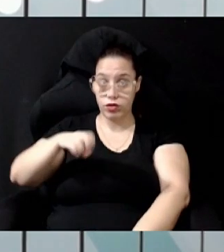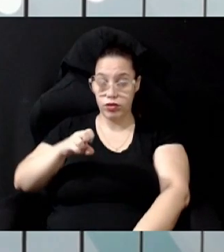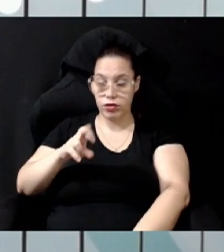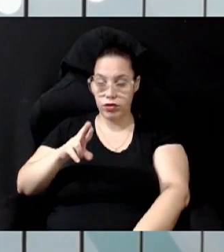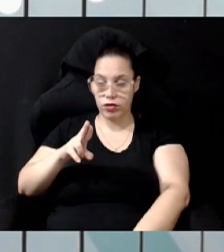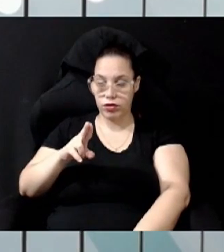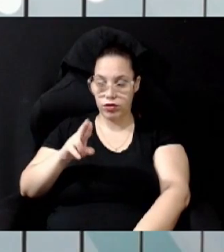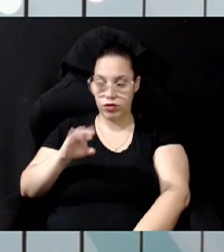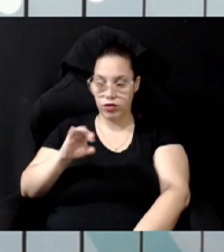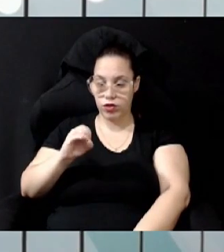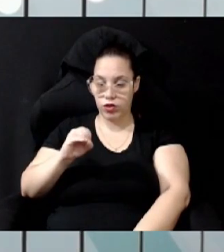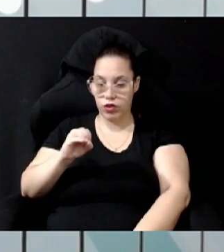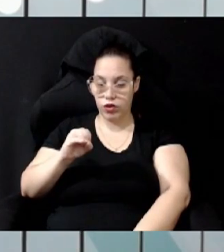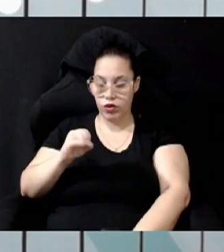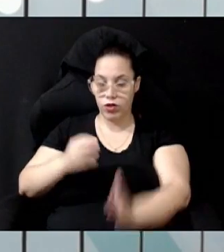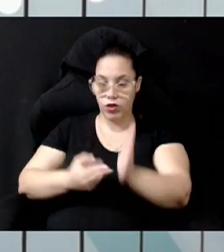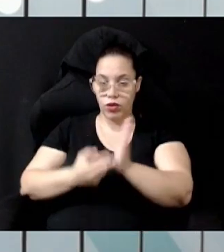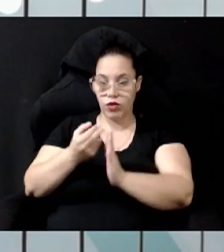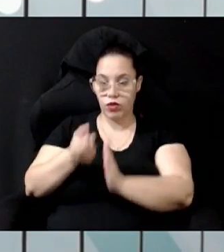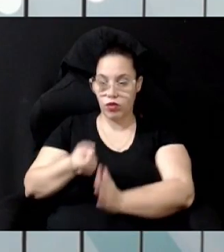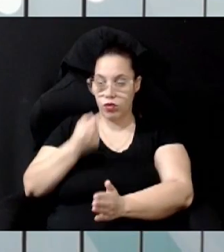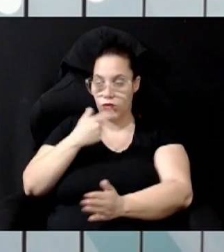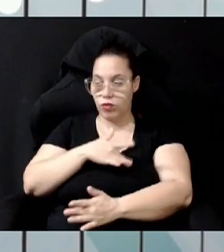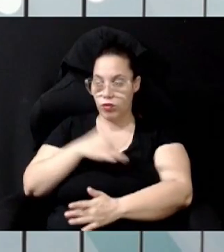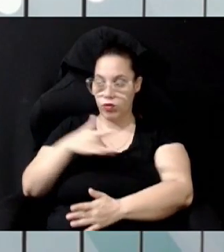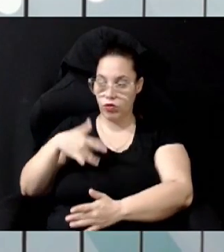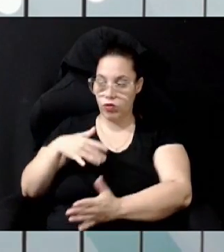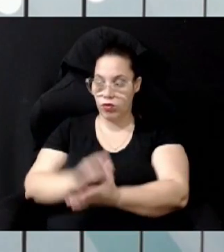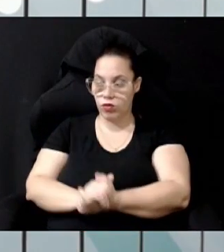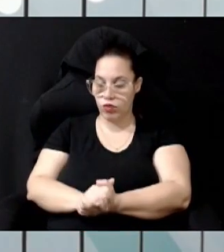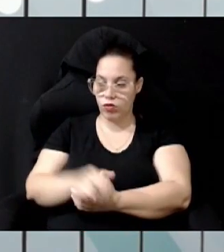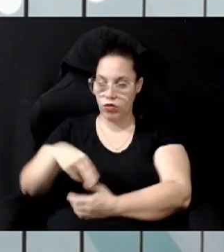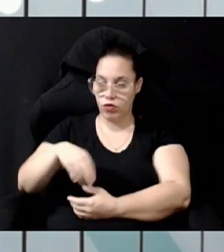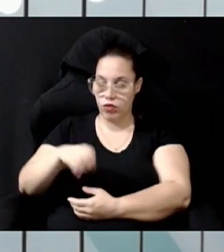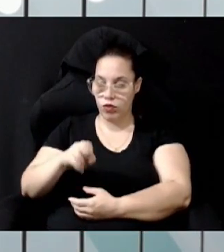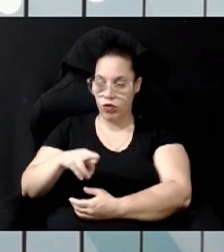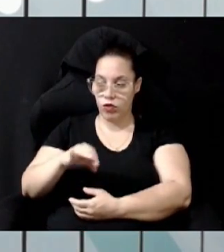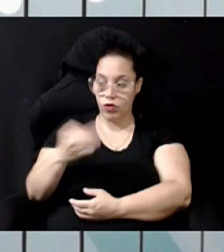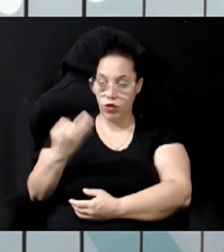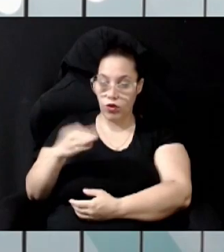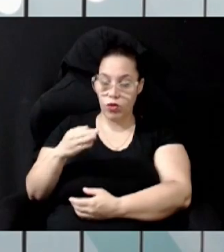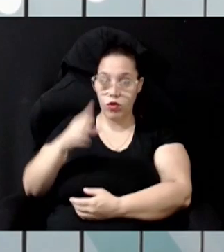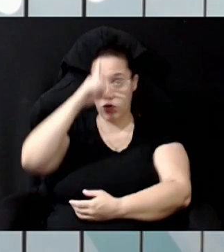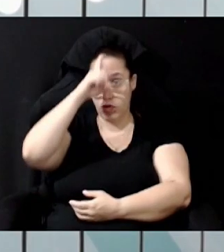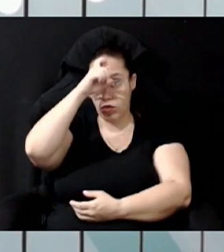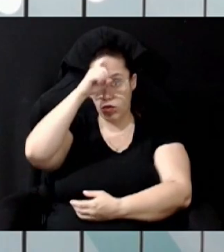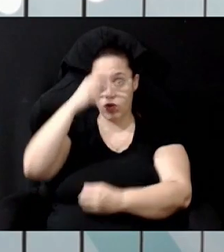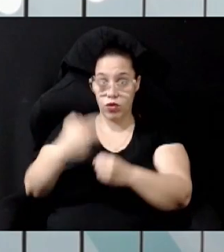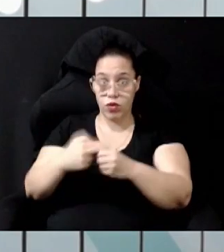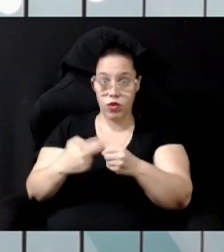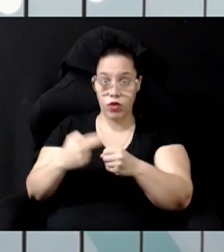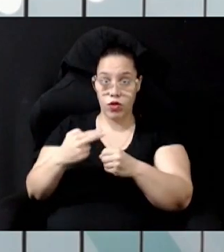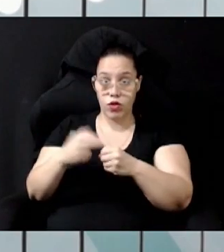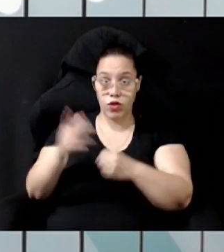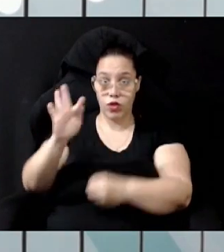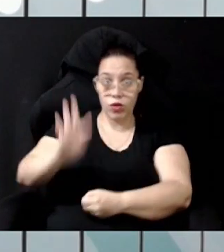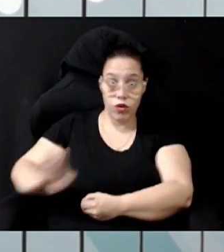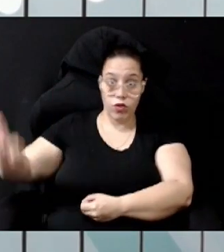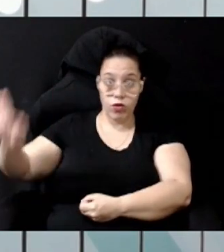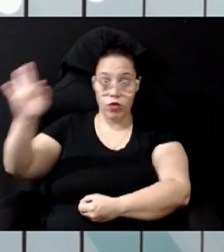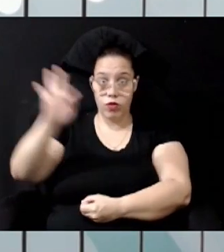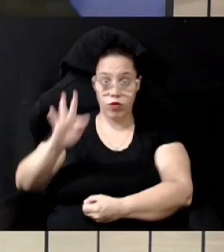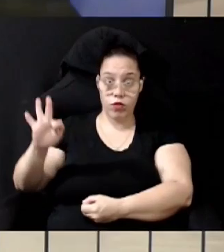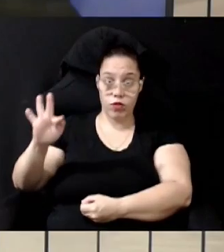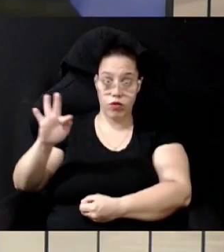Saúde Suplementar em Neurocirurgia em Dor do Hospital das Clínicas da Faculdade de Medicina da